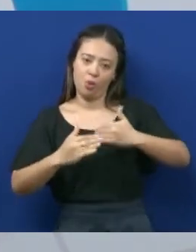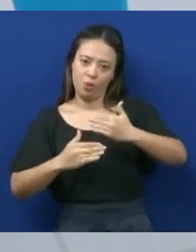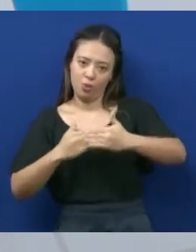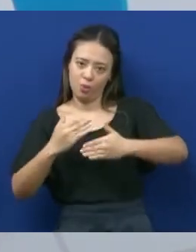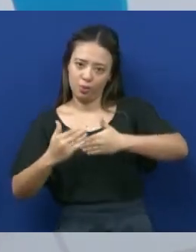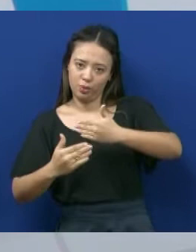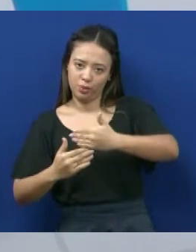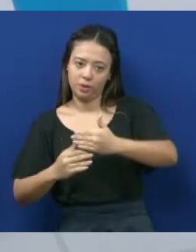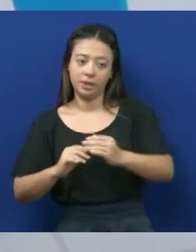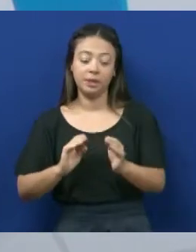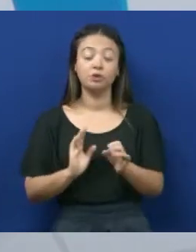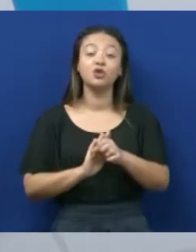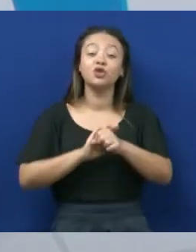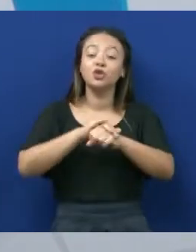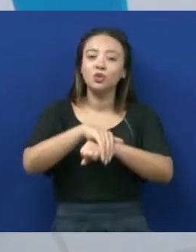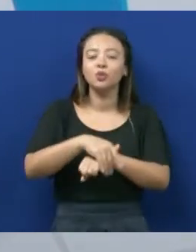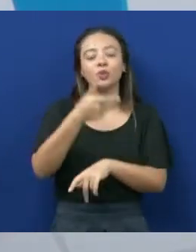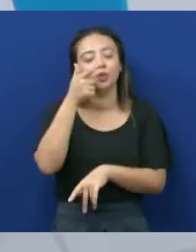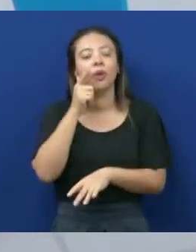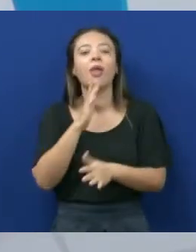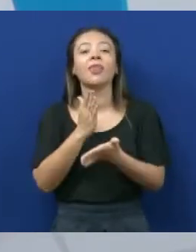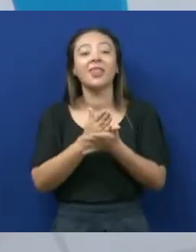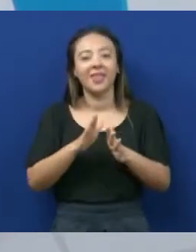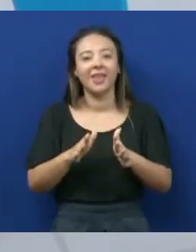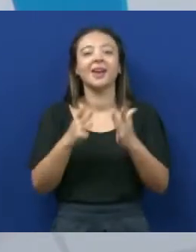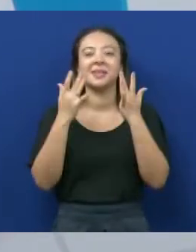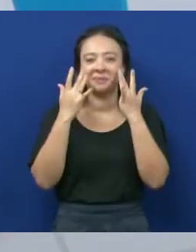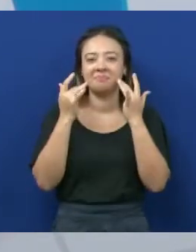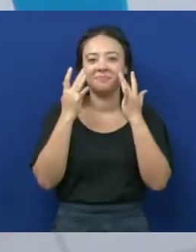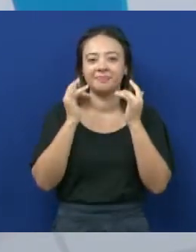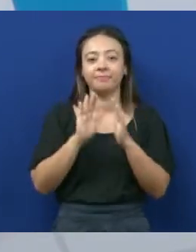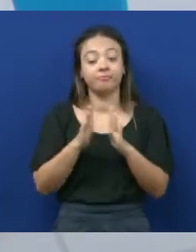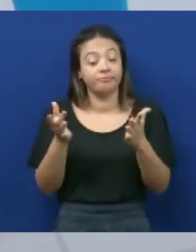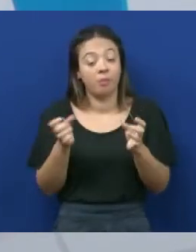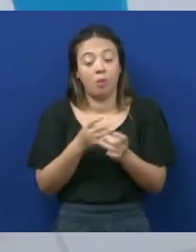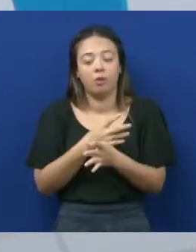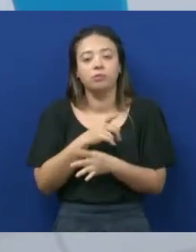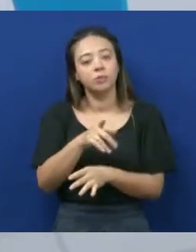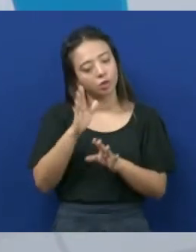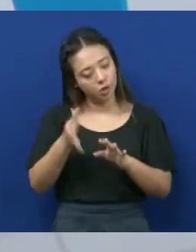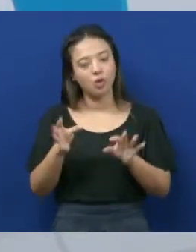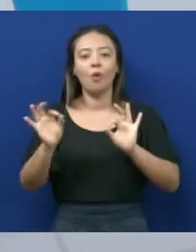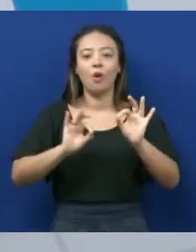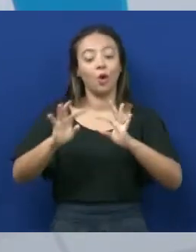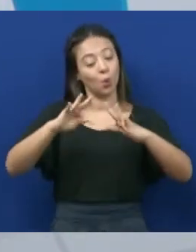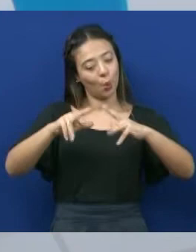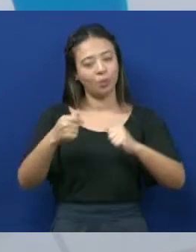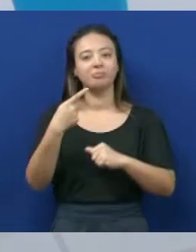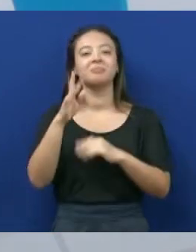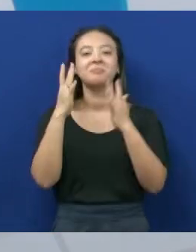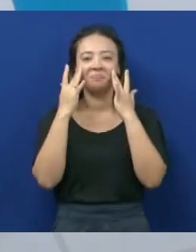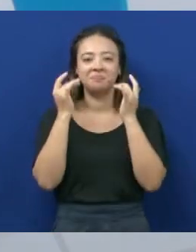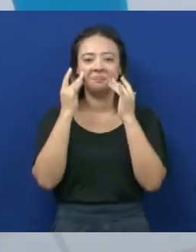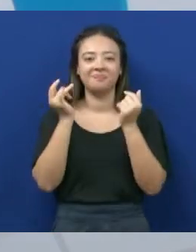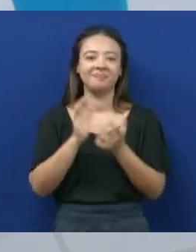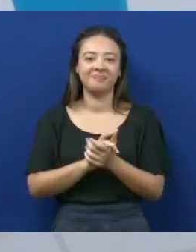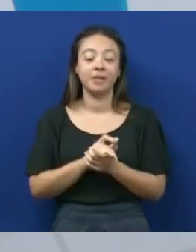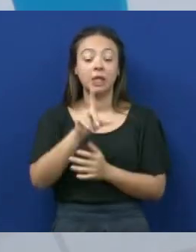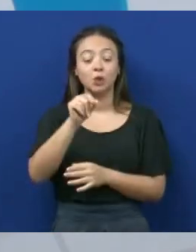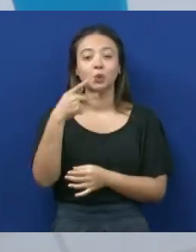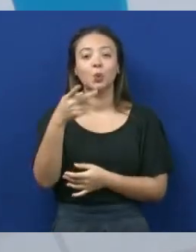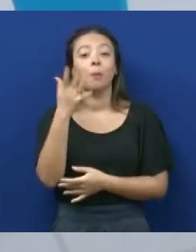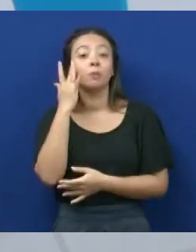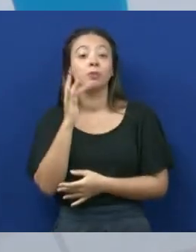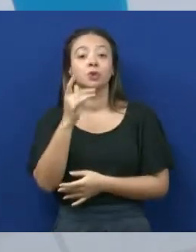desenvolvimento e o período da noite é a minha conclusão. Pronto, você já fez a sua peça de teatro, você já escreveu. Escolha uma pessoa da